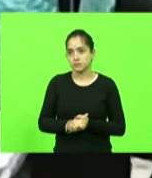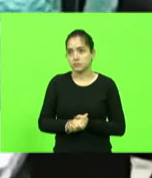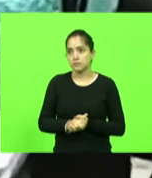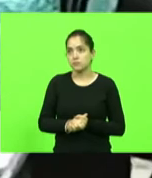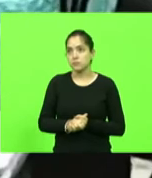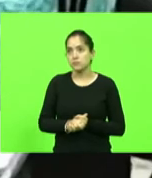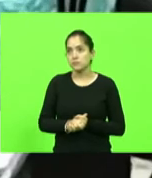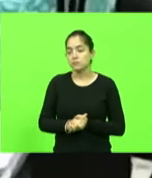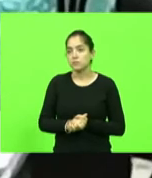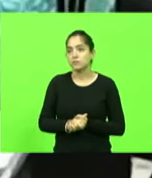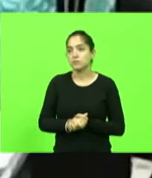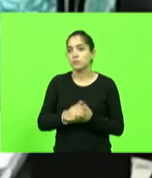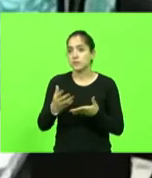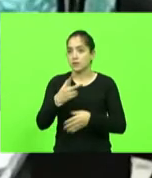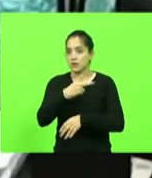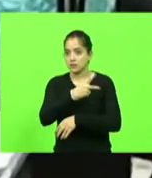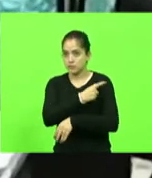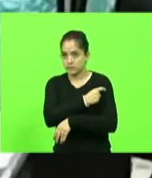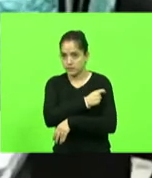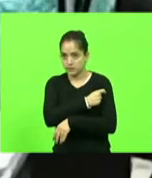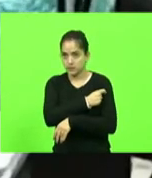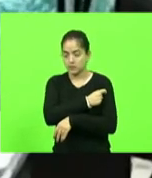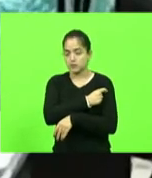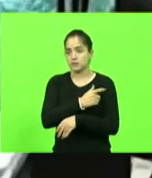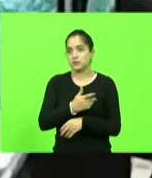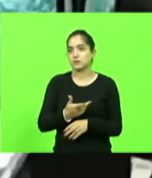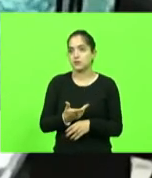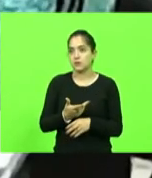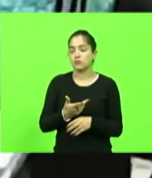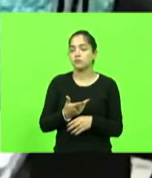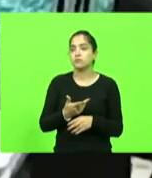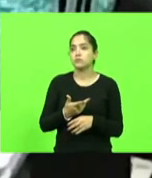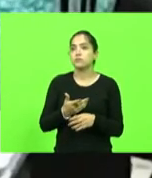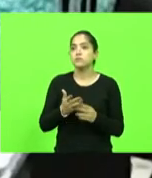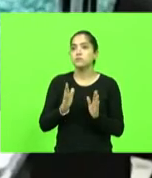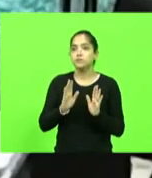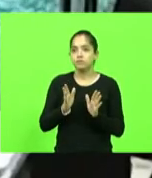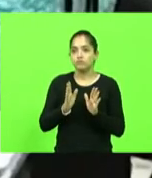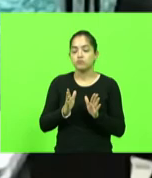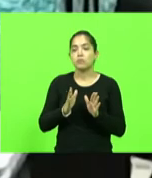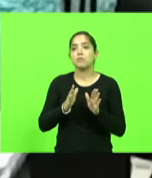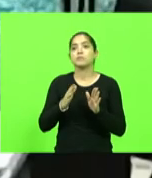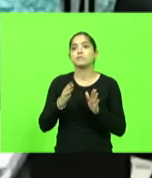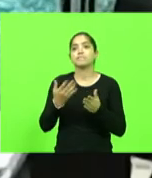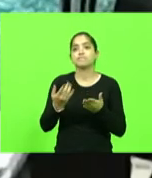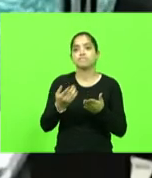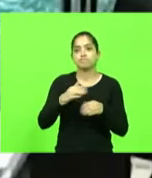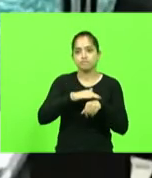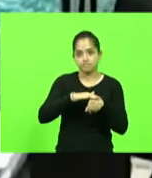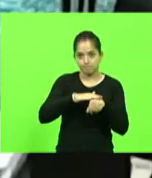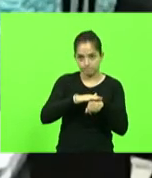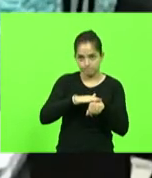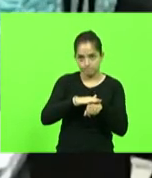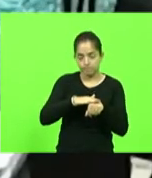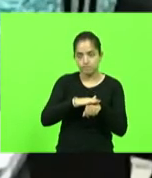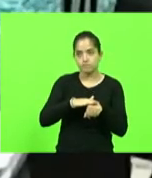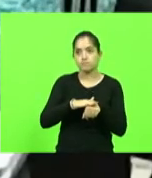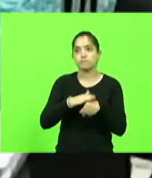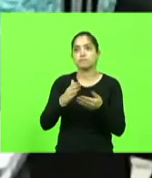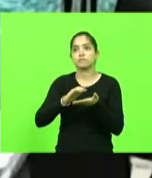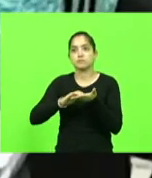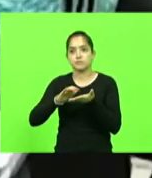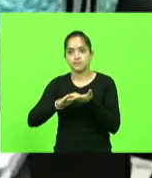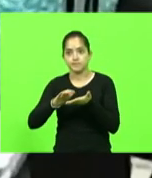Em relação à vacinação, desde o primeiro momento também, já conversamos com o secretário Claudinei da importância da vacinação dos